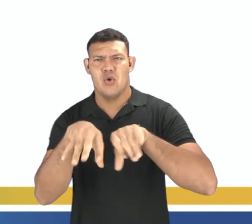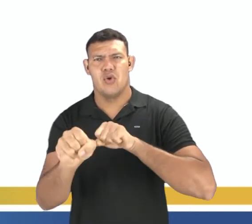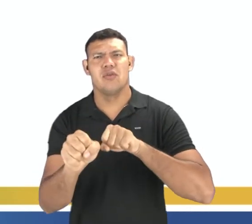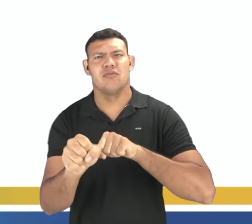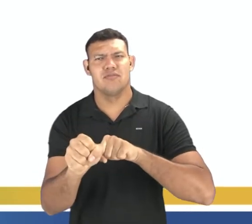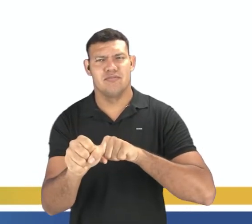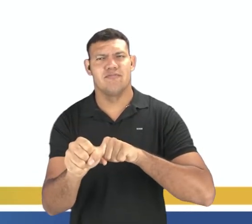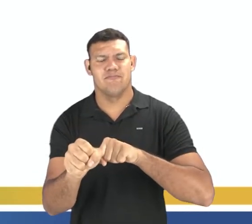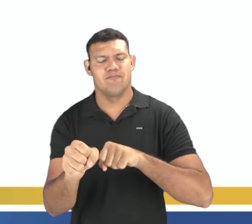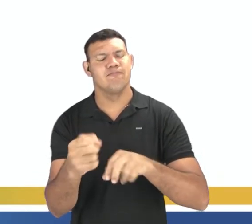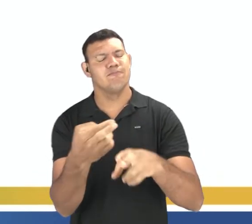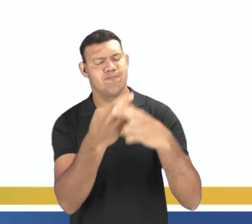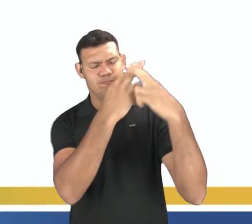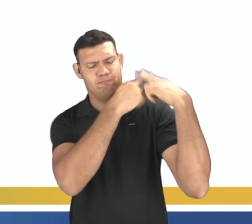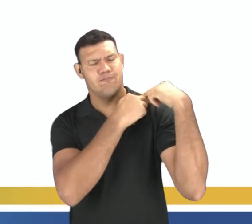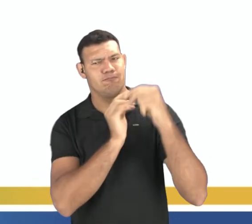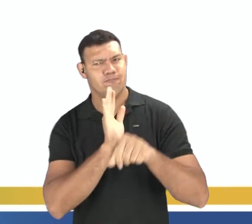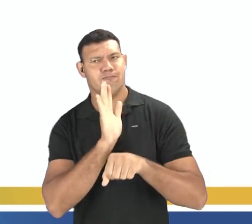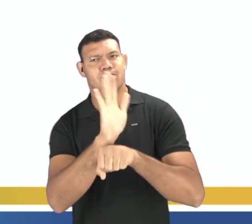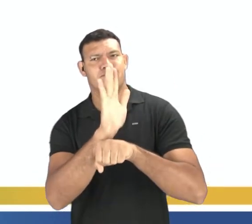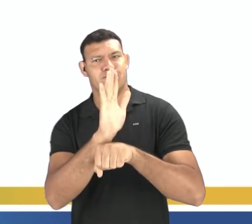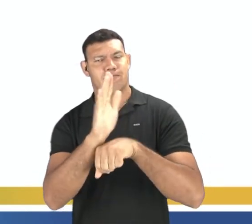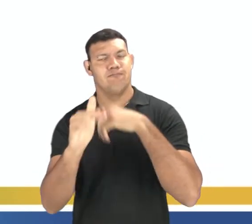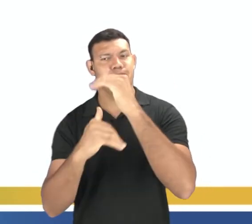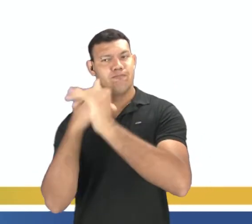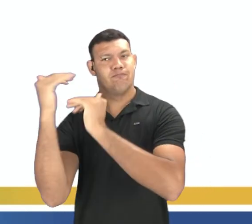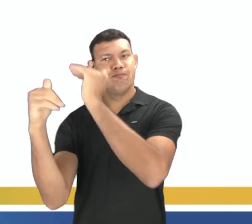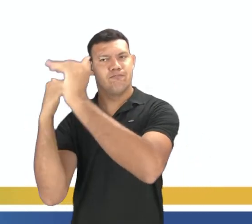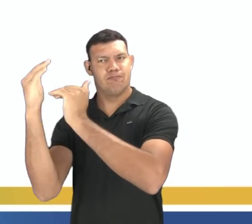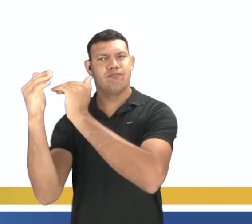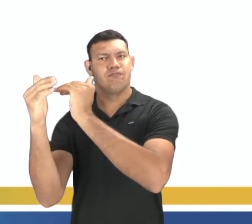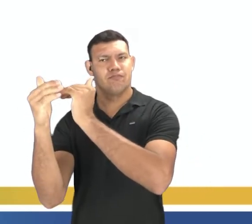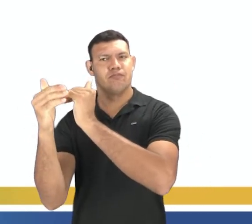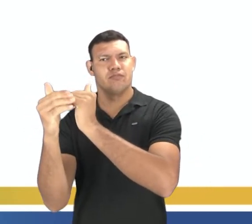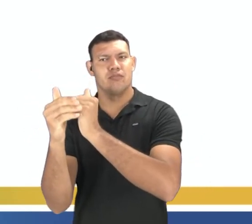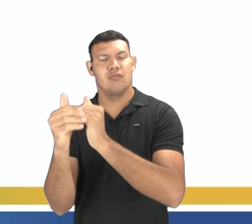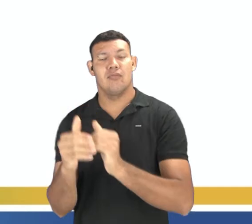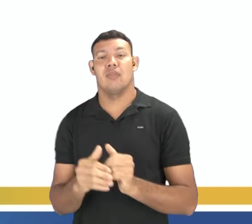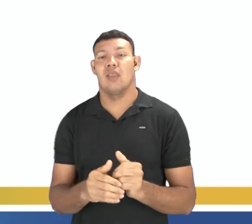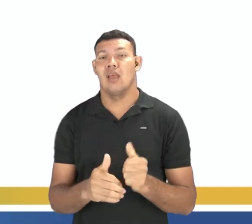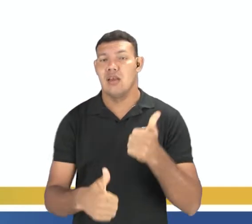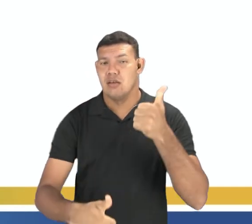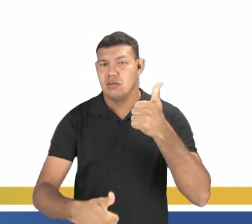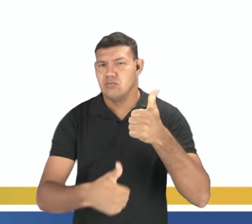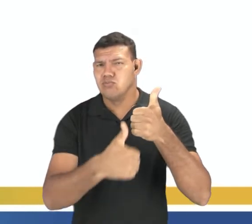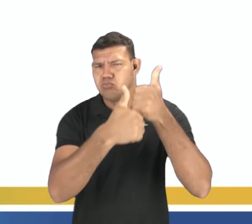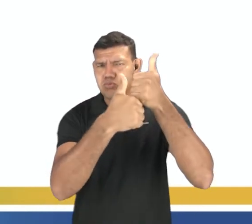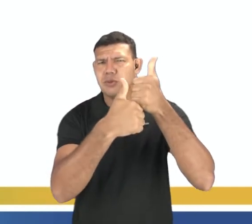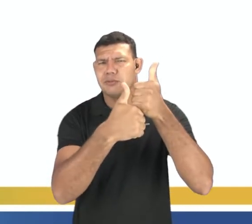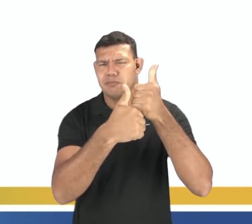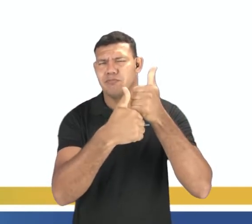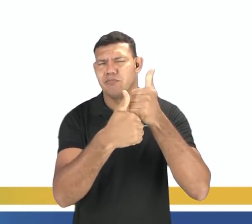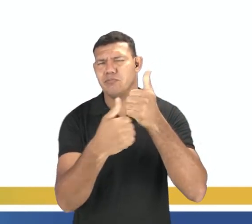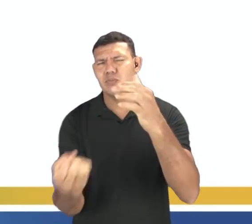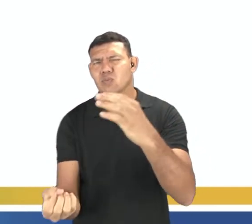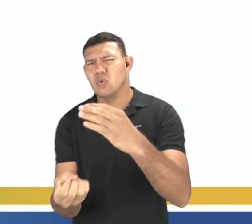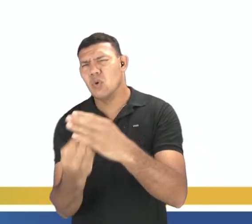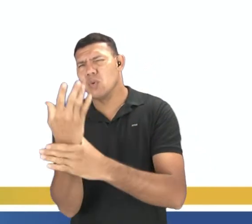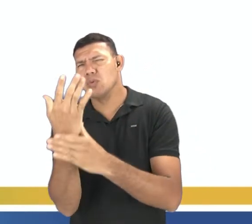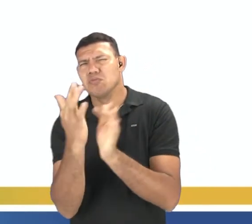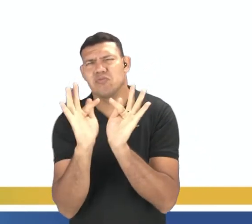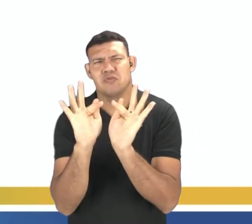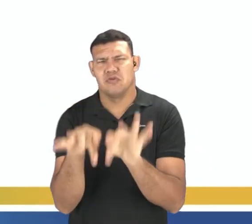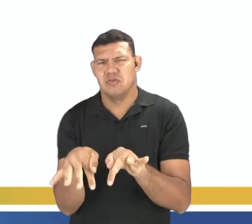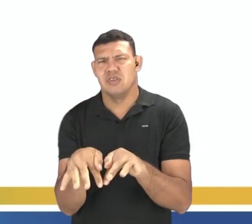a função de auxiliar no desenvolvimento. Então, esses anexos embrionários, eles começam a ser formados no final